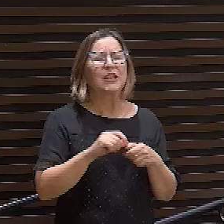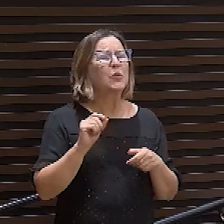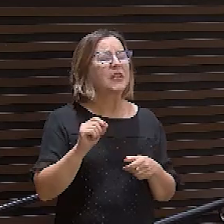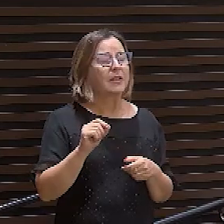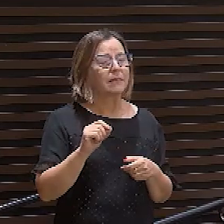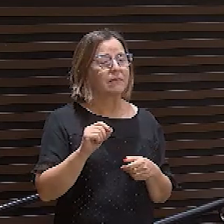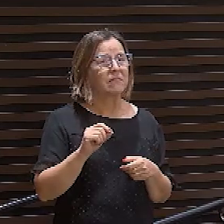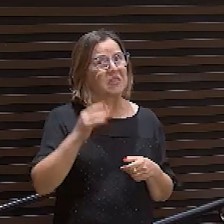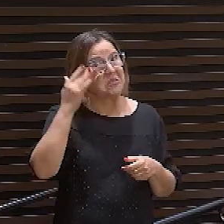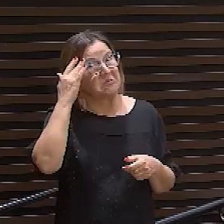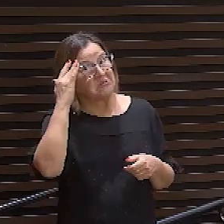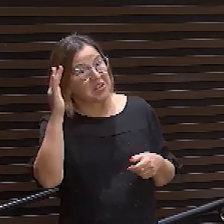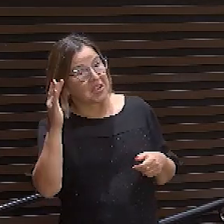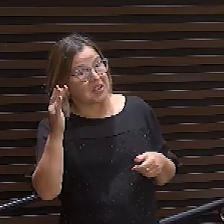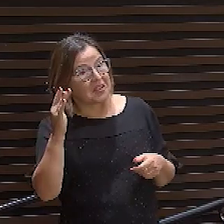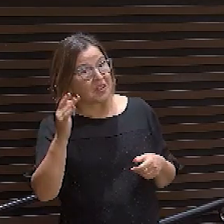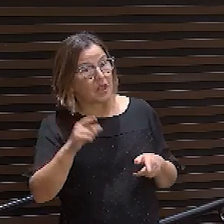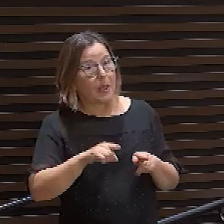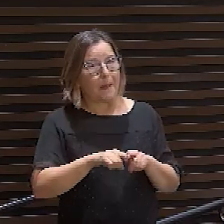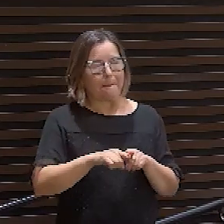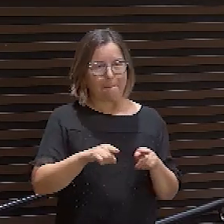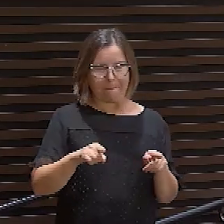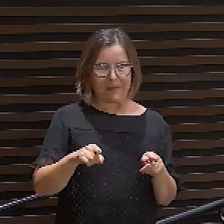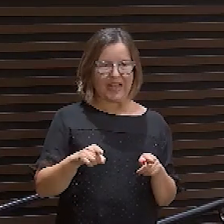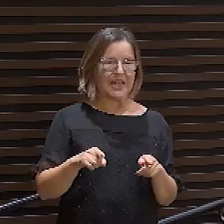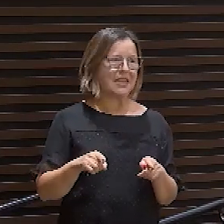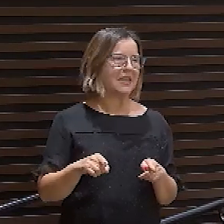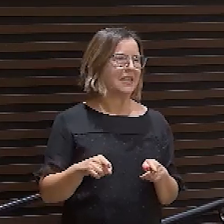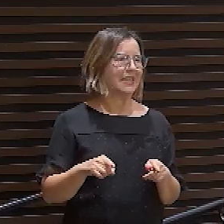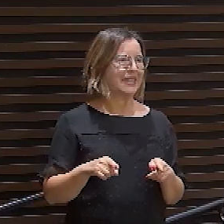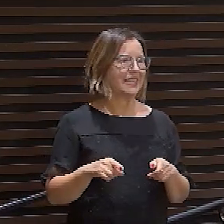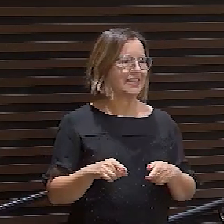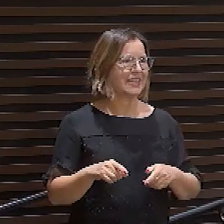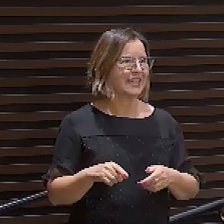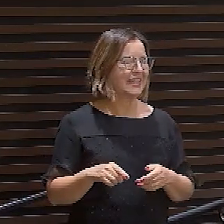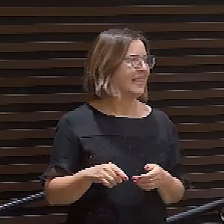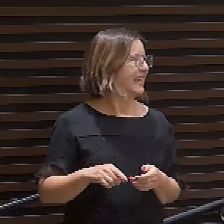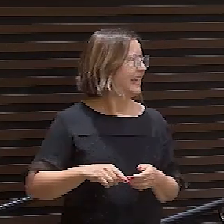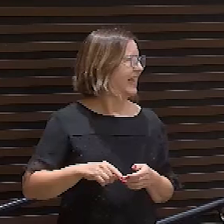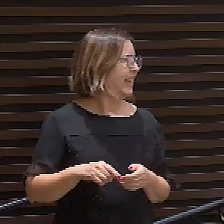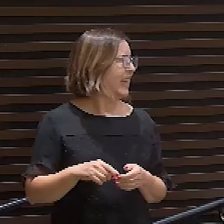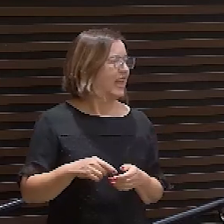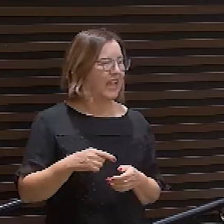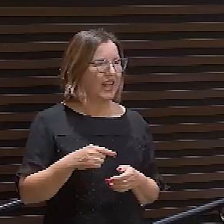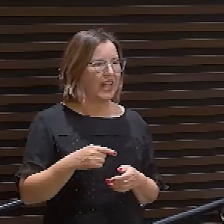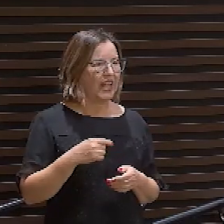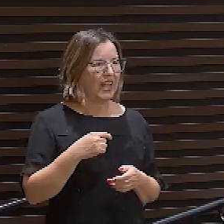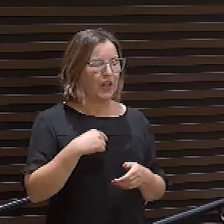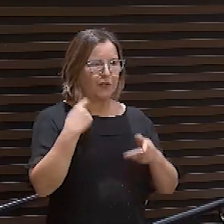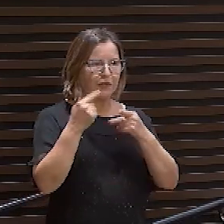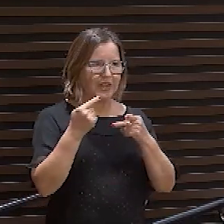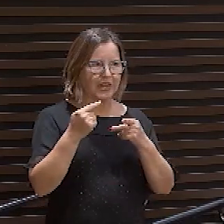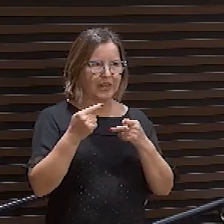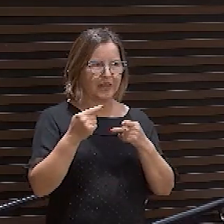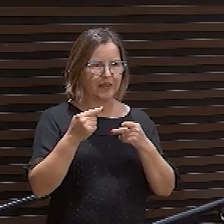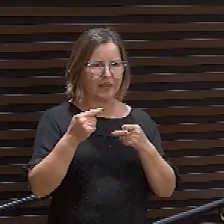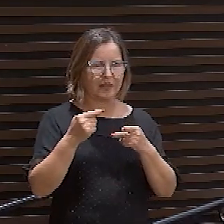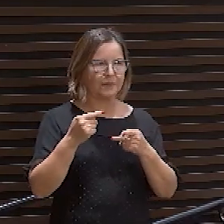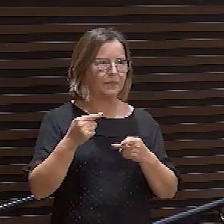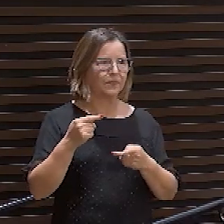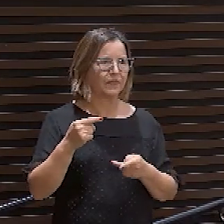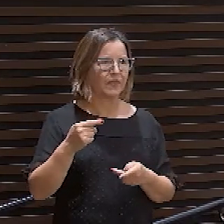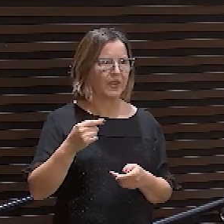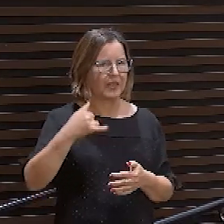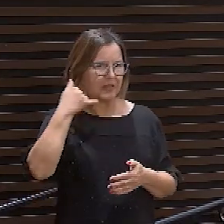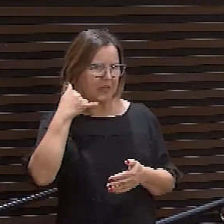senhora pegue o seu telefone. Antigamente, nessa época, não tinha telefone celular. A senhora pega o seu telefone e convida as